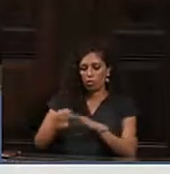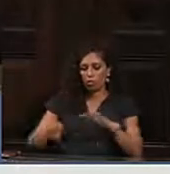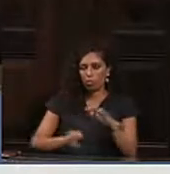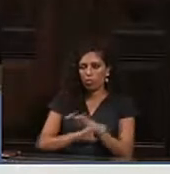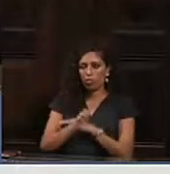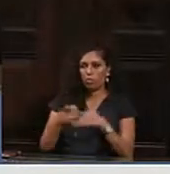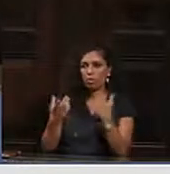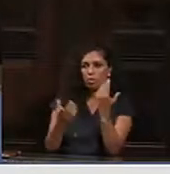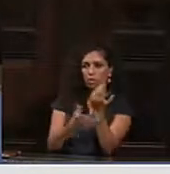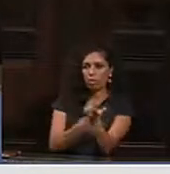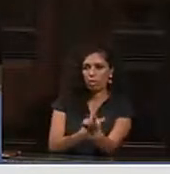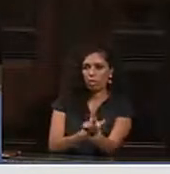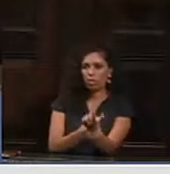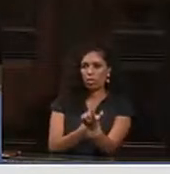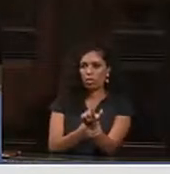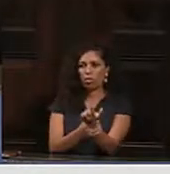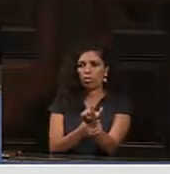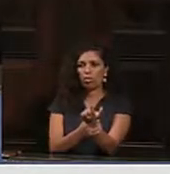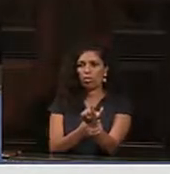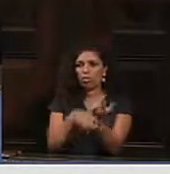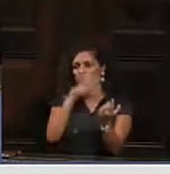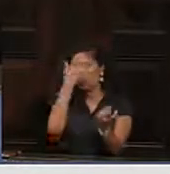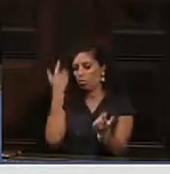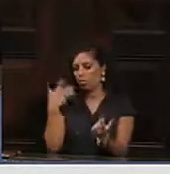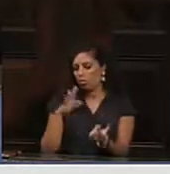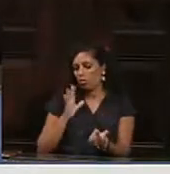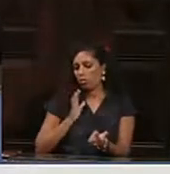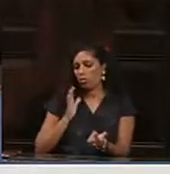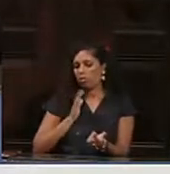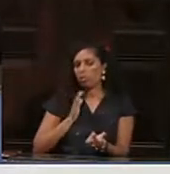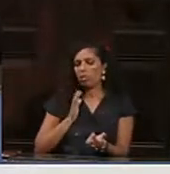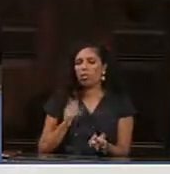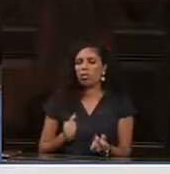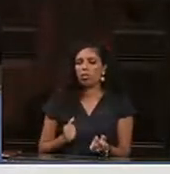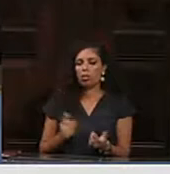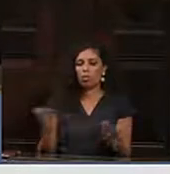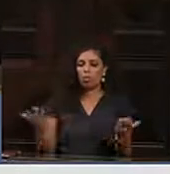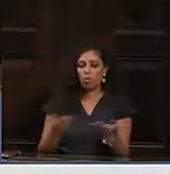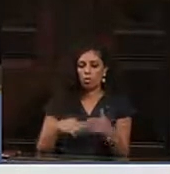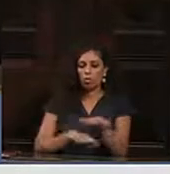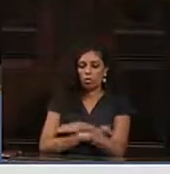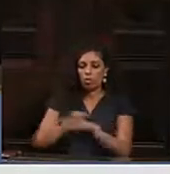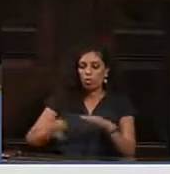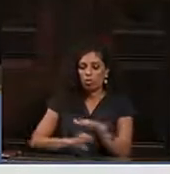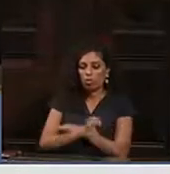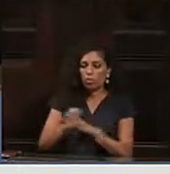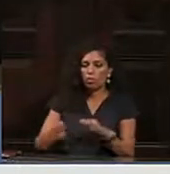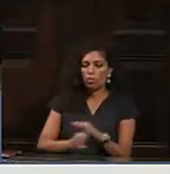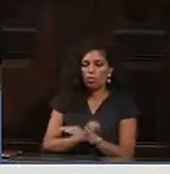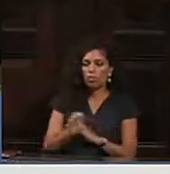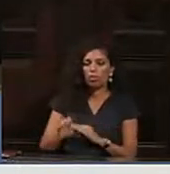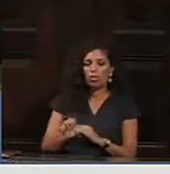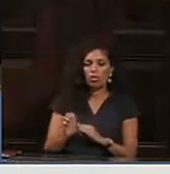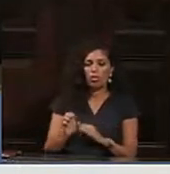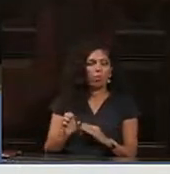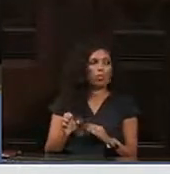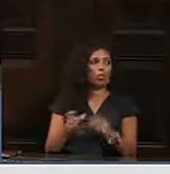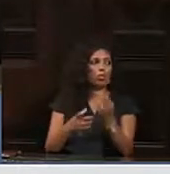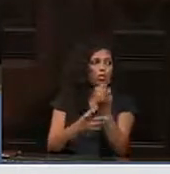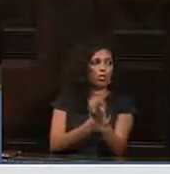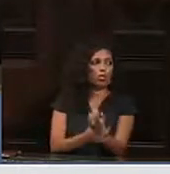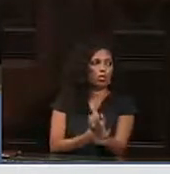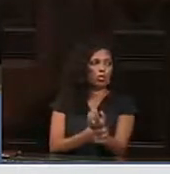luxo. A polícia militar do estado do Rio de Janeiro hoje é uma empresa de segurança de luxo. Eles